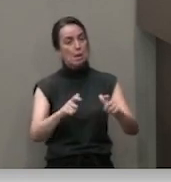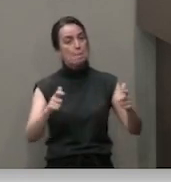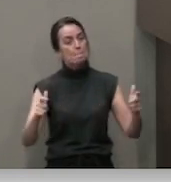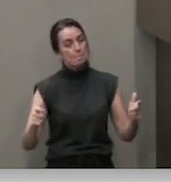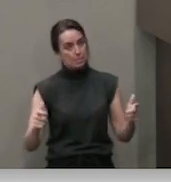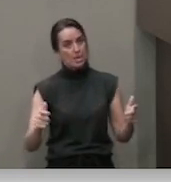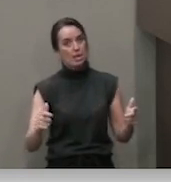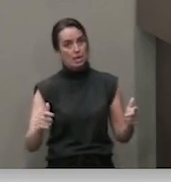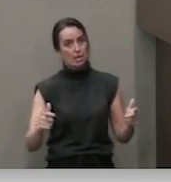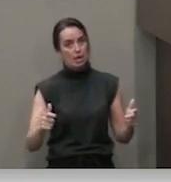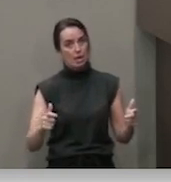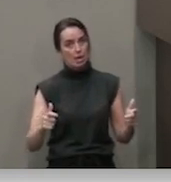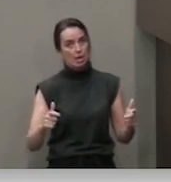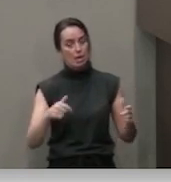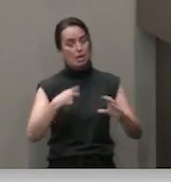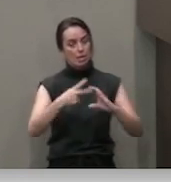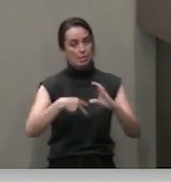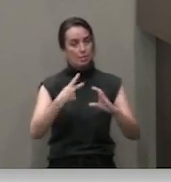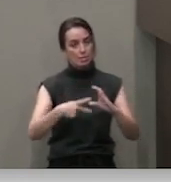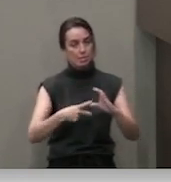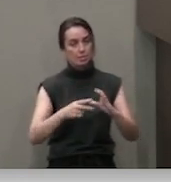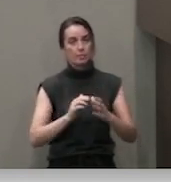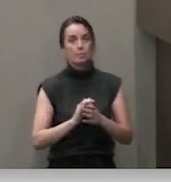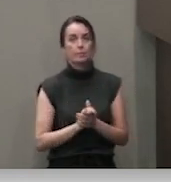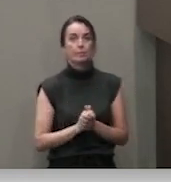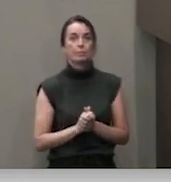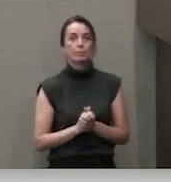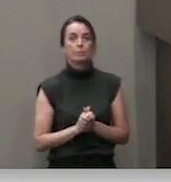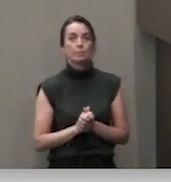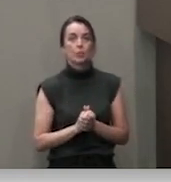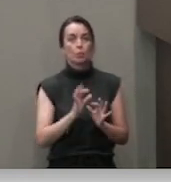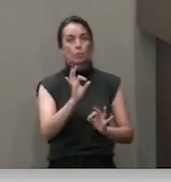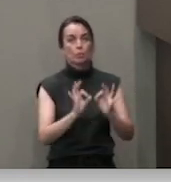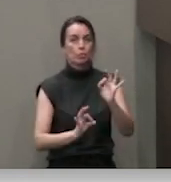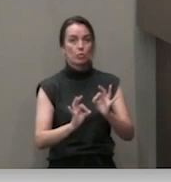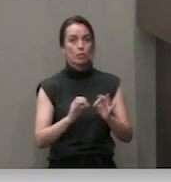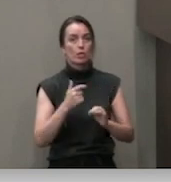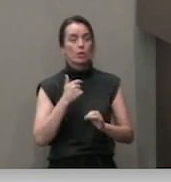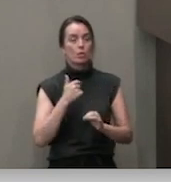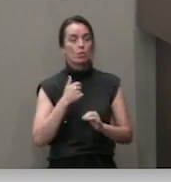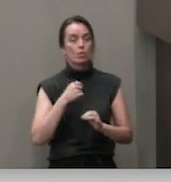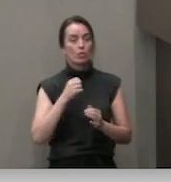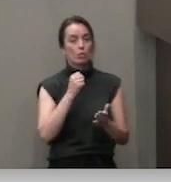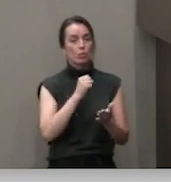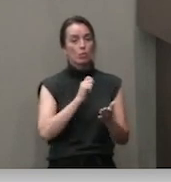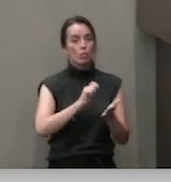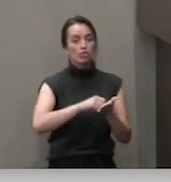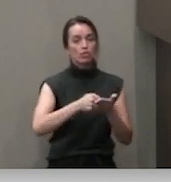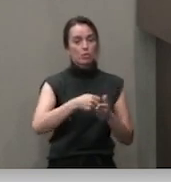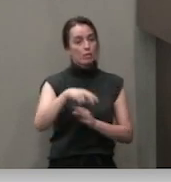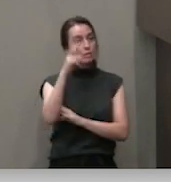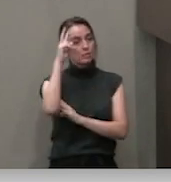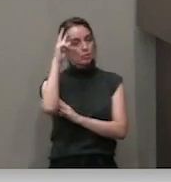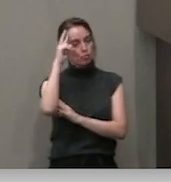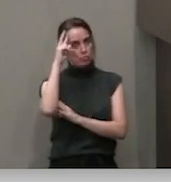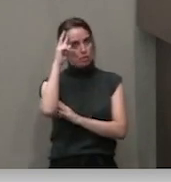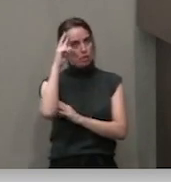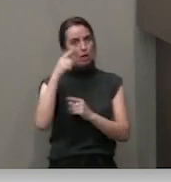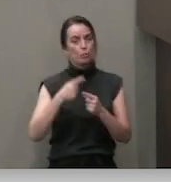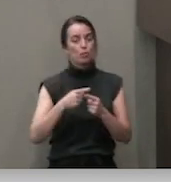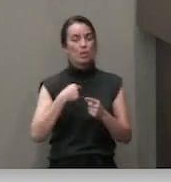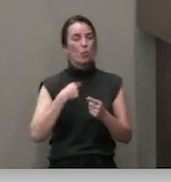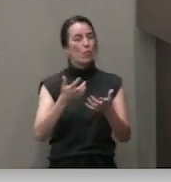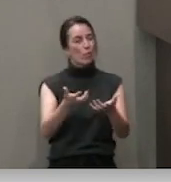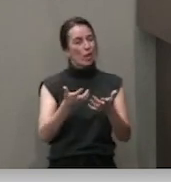vou ler hoje à noite amanhã tá então eu vou eu vou marcar essa reunião para segunda-feira tá porque eu gostaria de